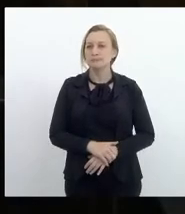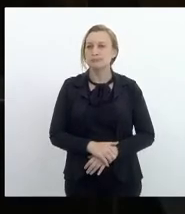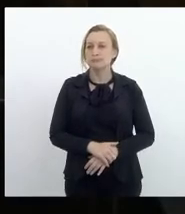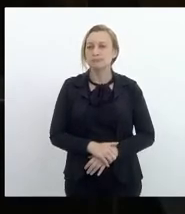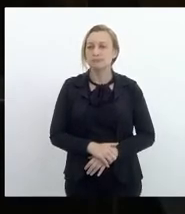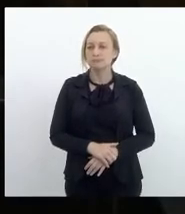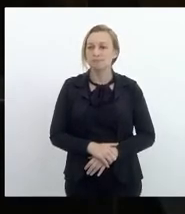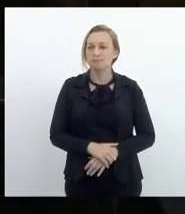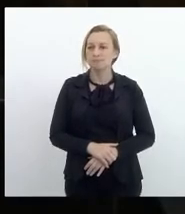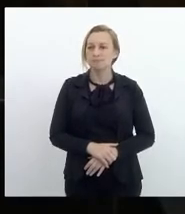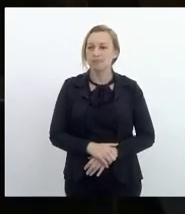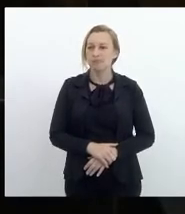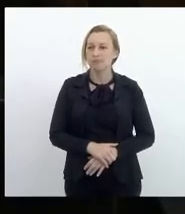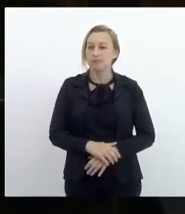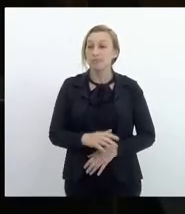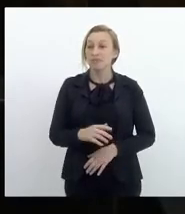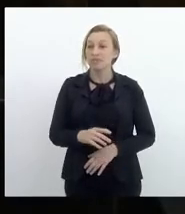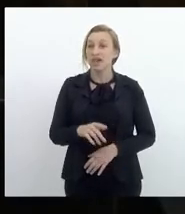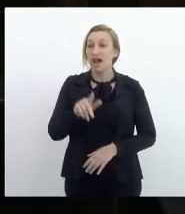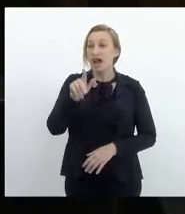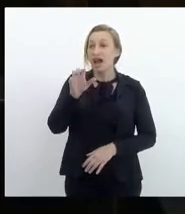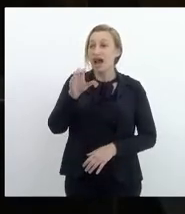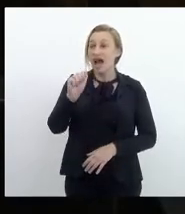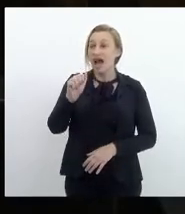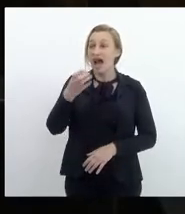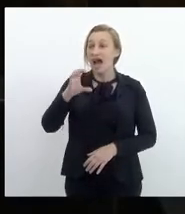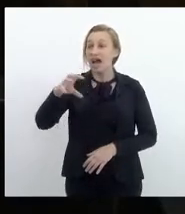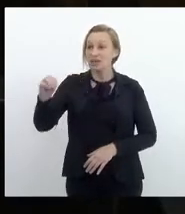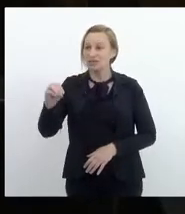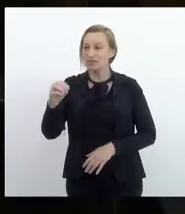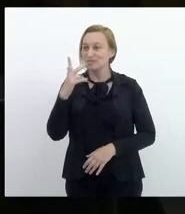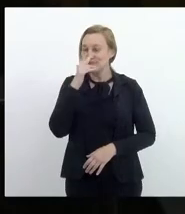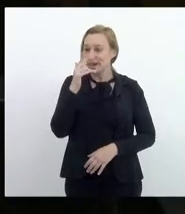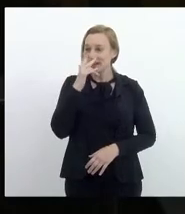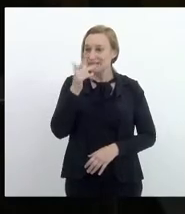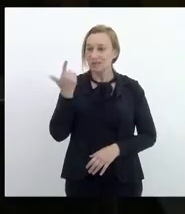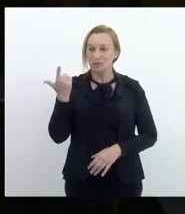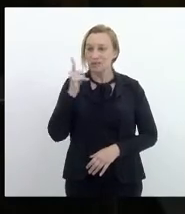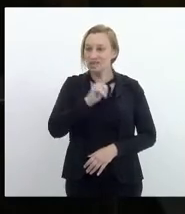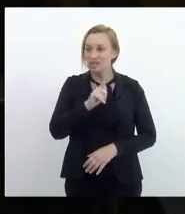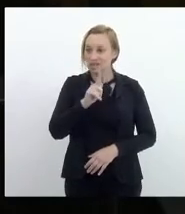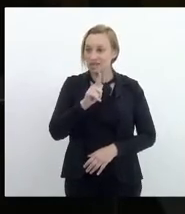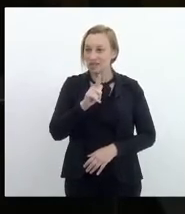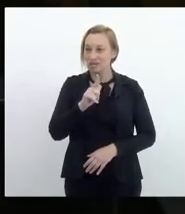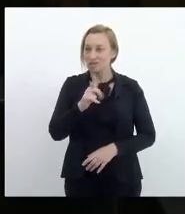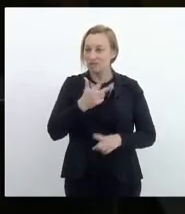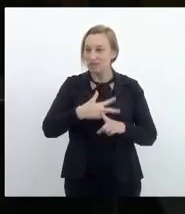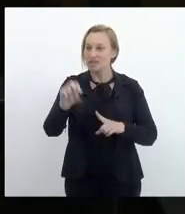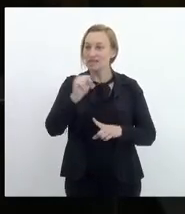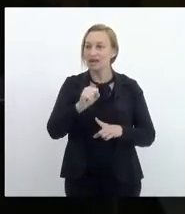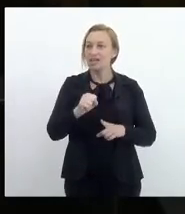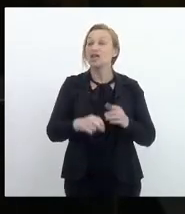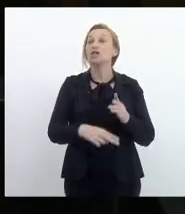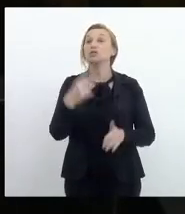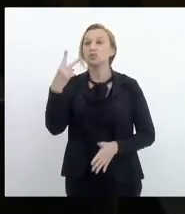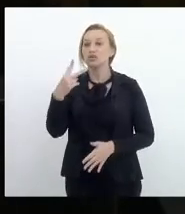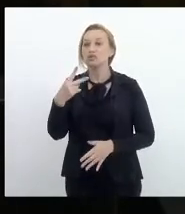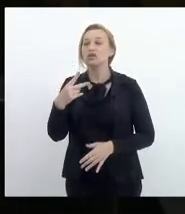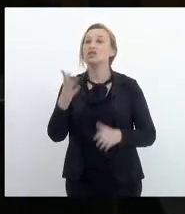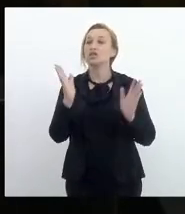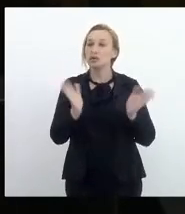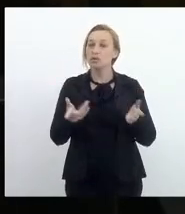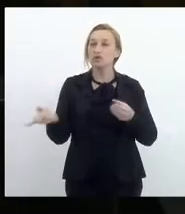é de aço e conseguiu se recuperar por duas vezes e hoje volta